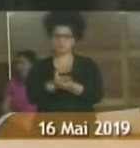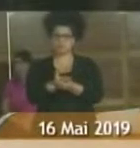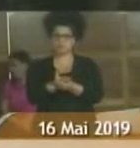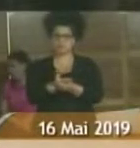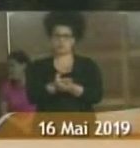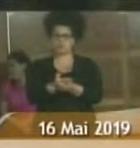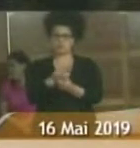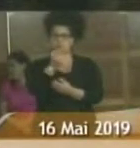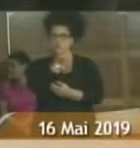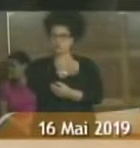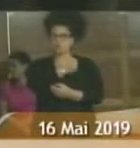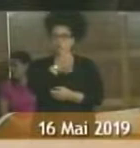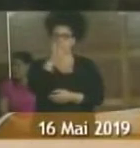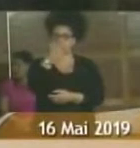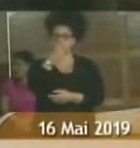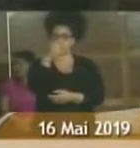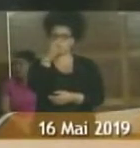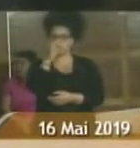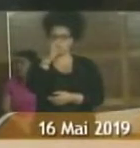processo judicial número